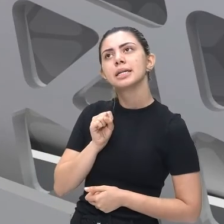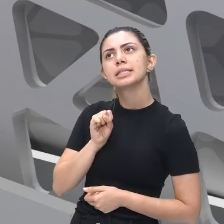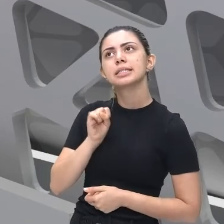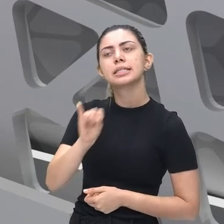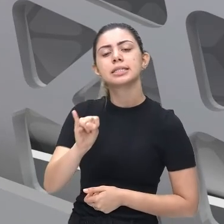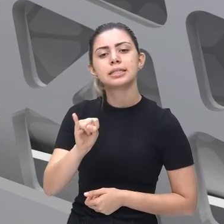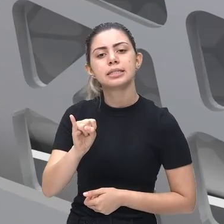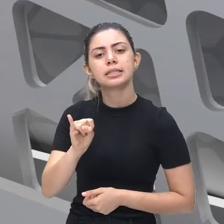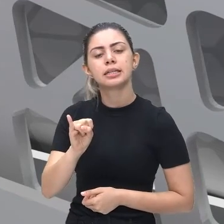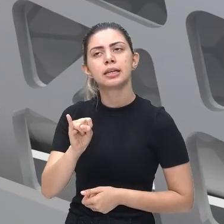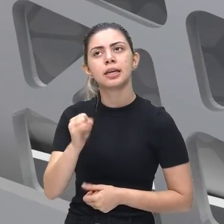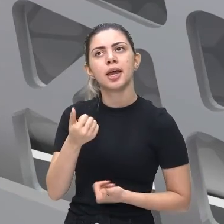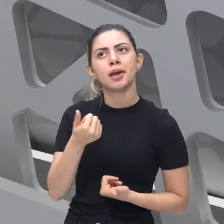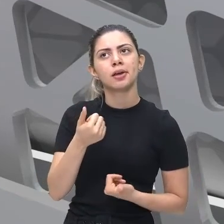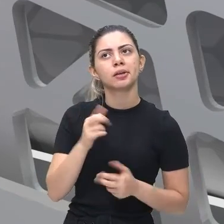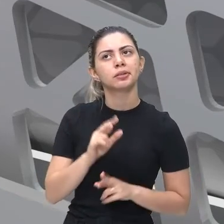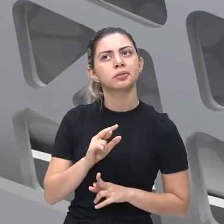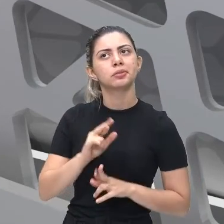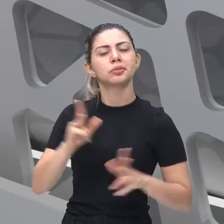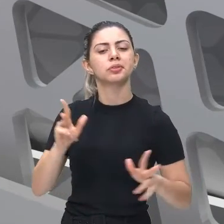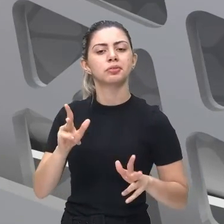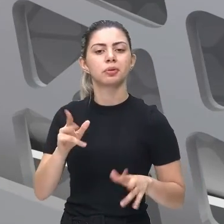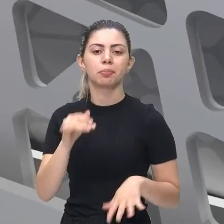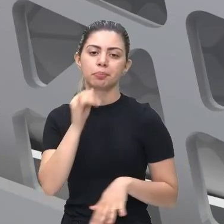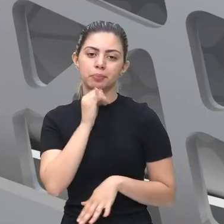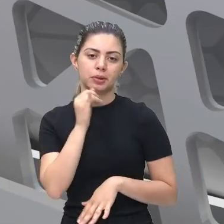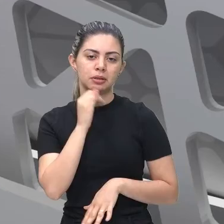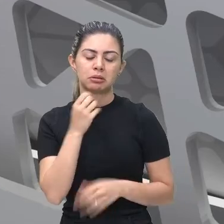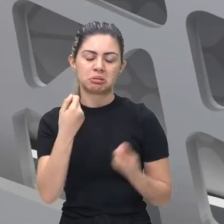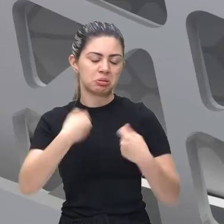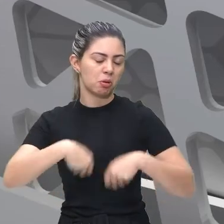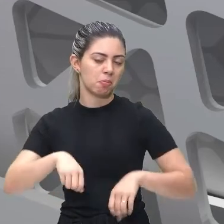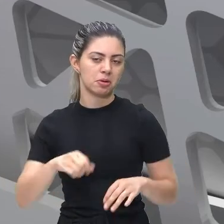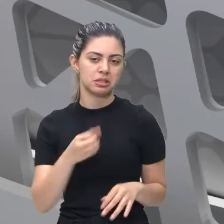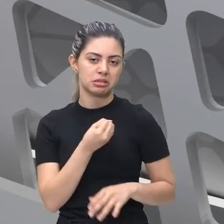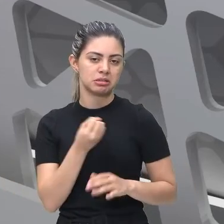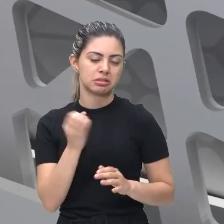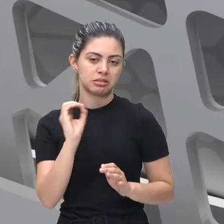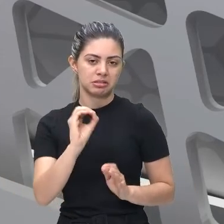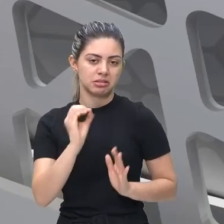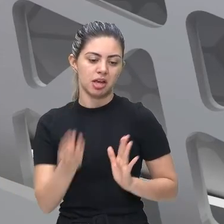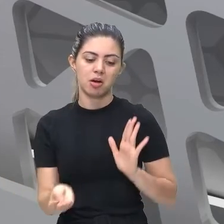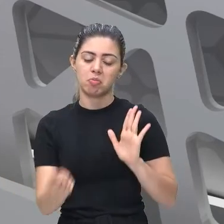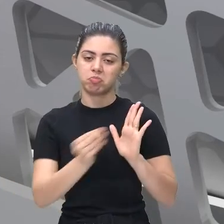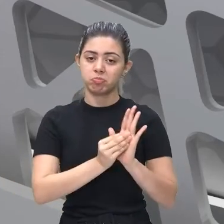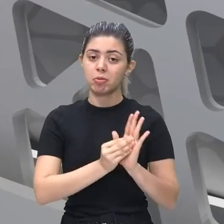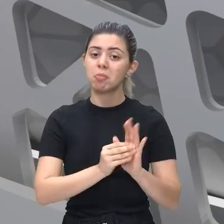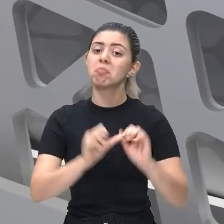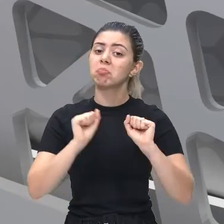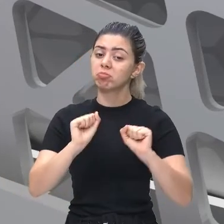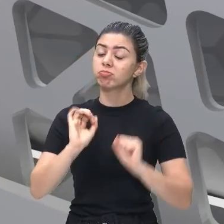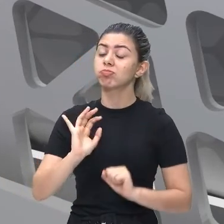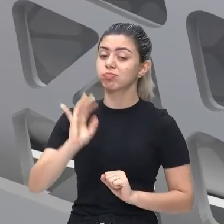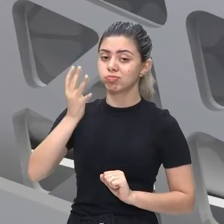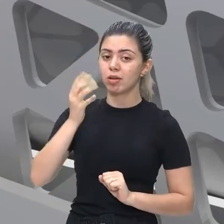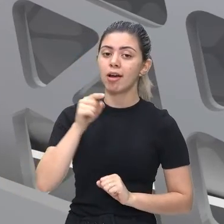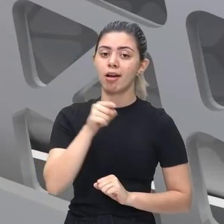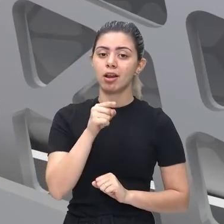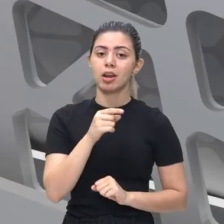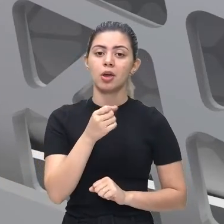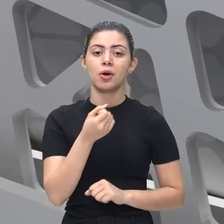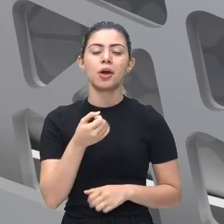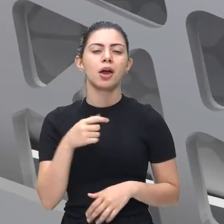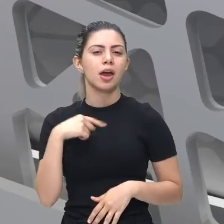tivermos, se não houver necessidade de preencher, pode acontecer isso? Pode. O número já pode vir, como